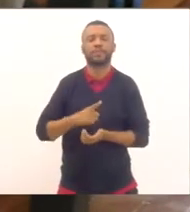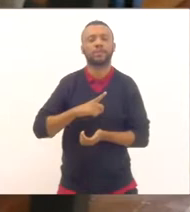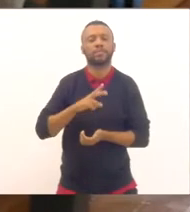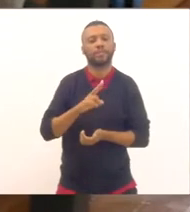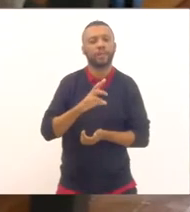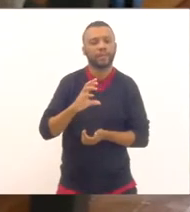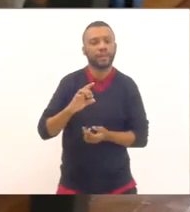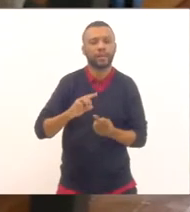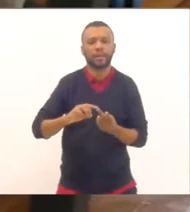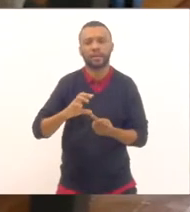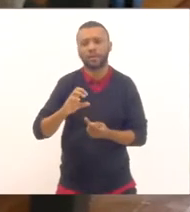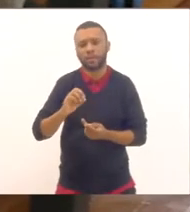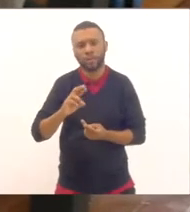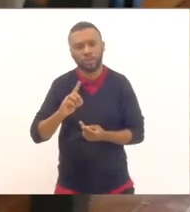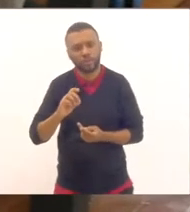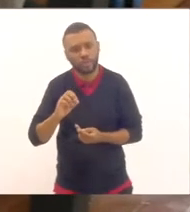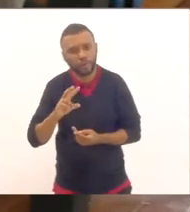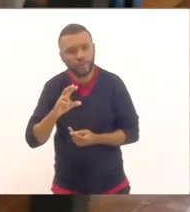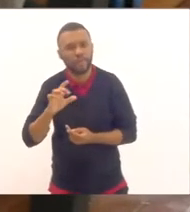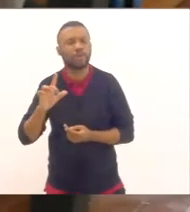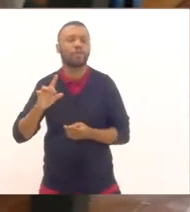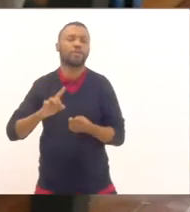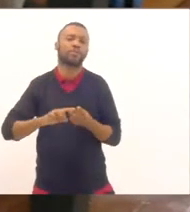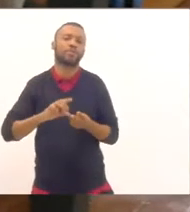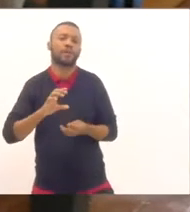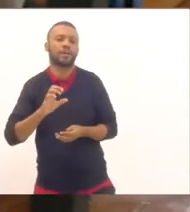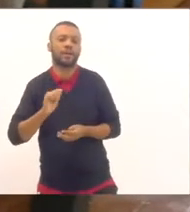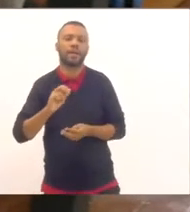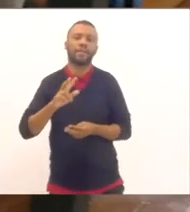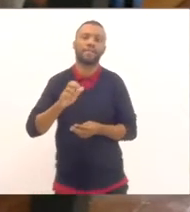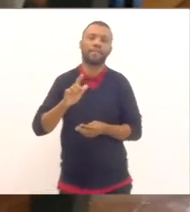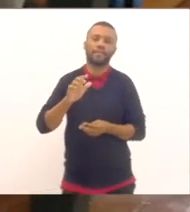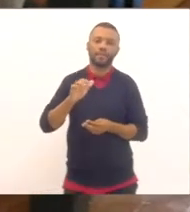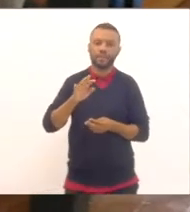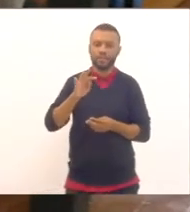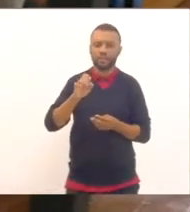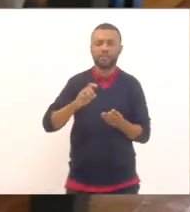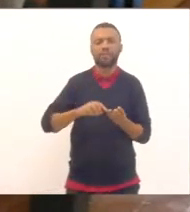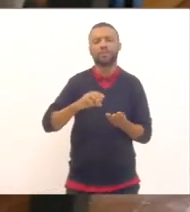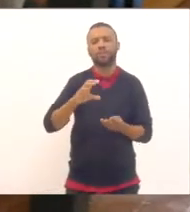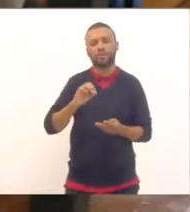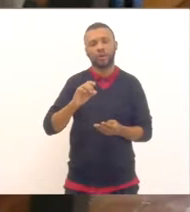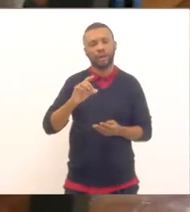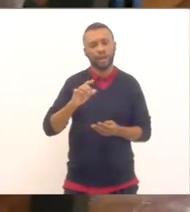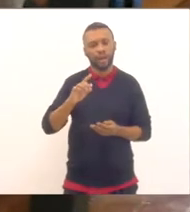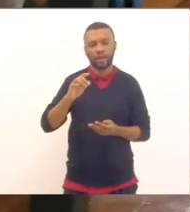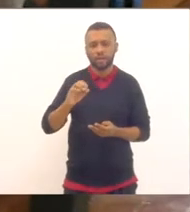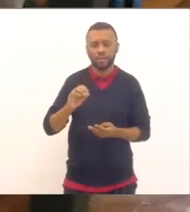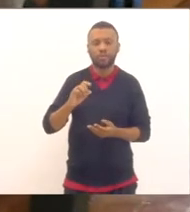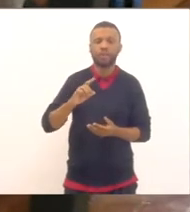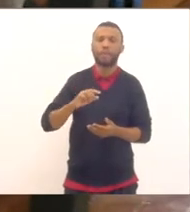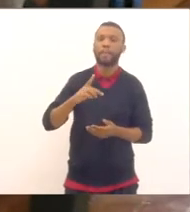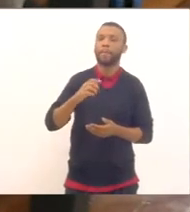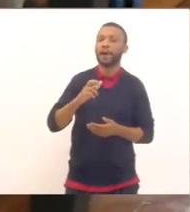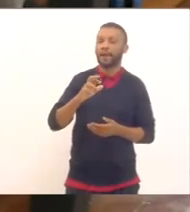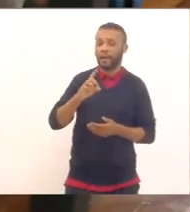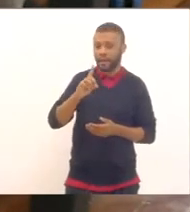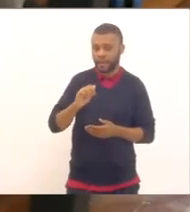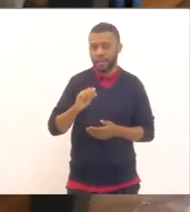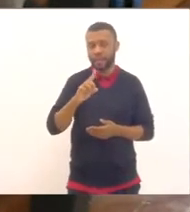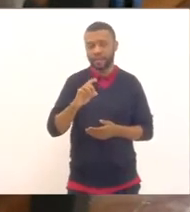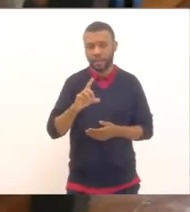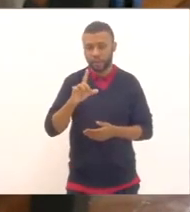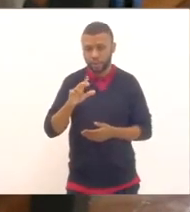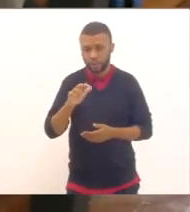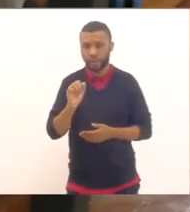Carvalho Cordovil Cavalcante Colégio para de Lucas também dez locais fiscalizados dois presos